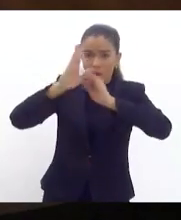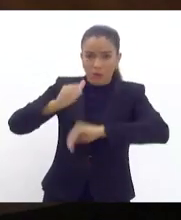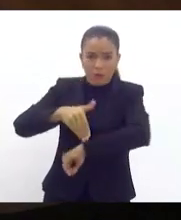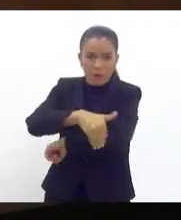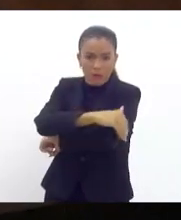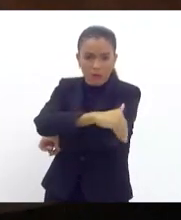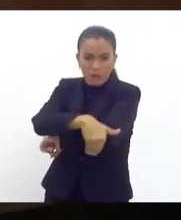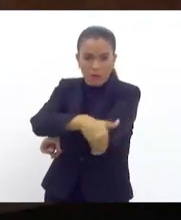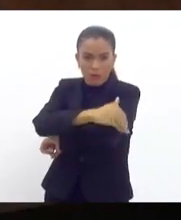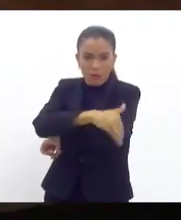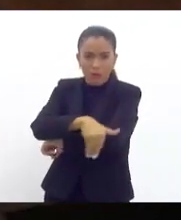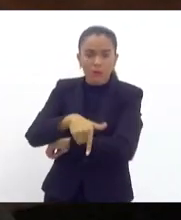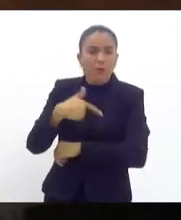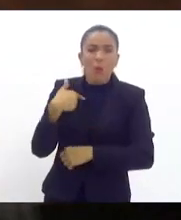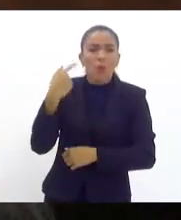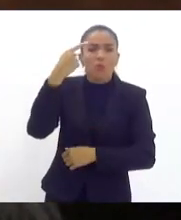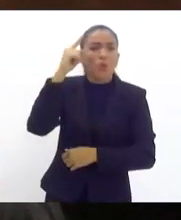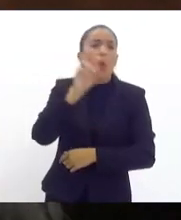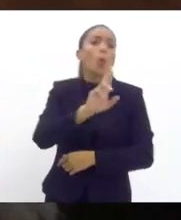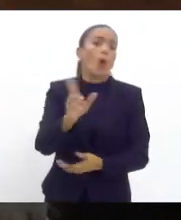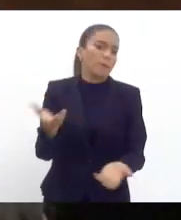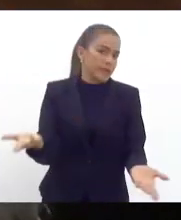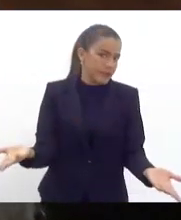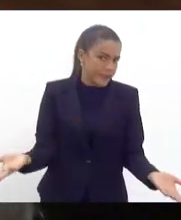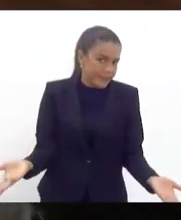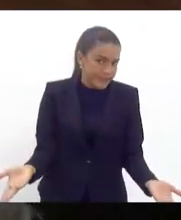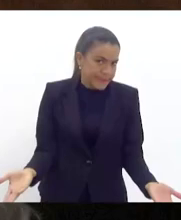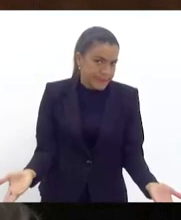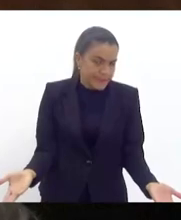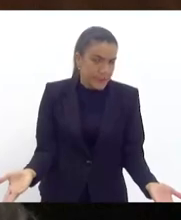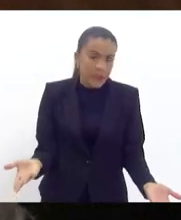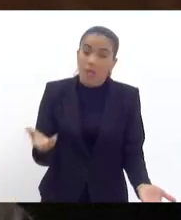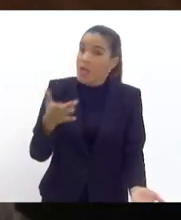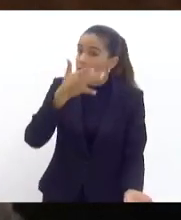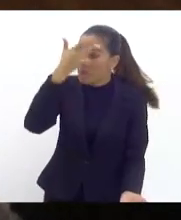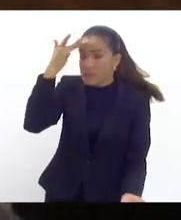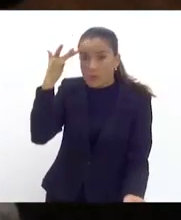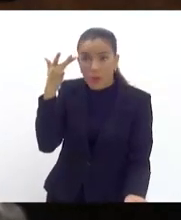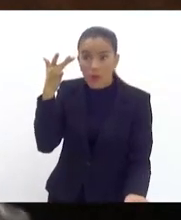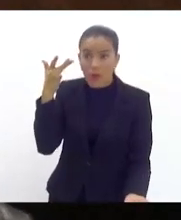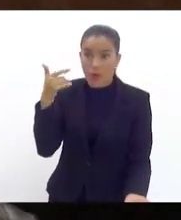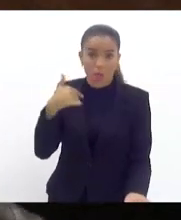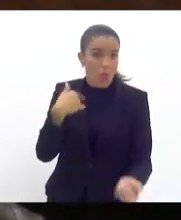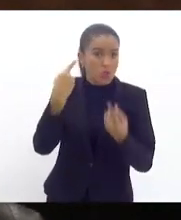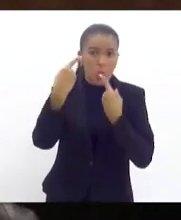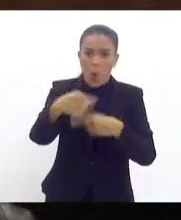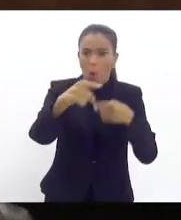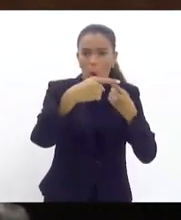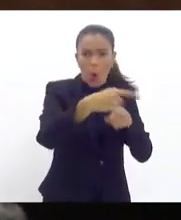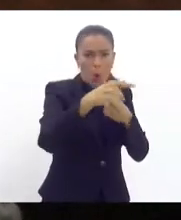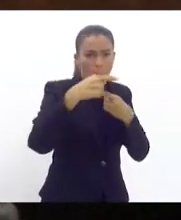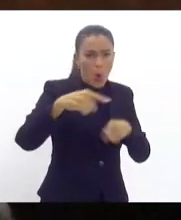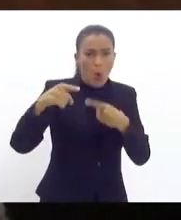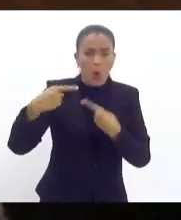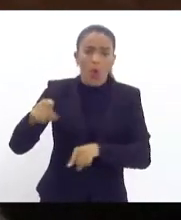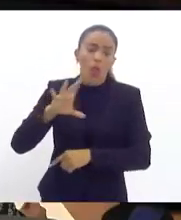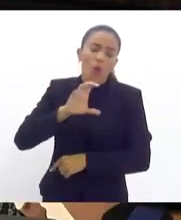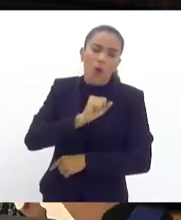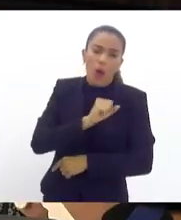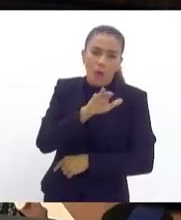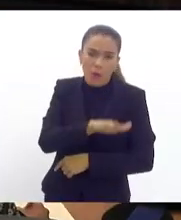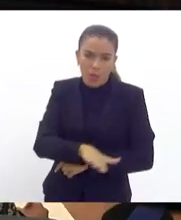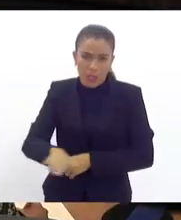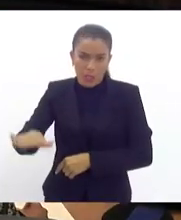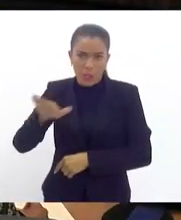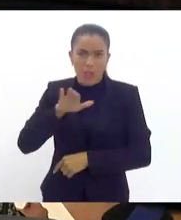que tá virando ali não sei nem o que é o nome tá gente eu não sou contra ninguém eu adoro criança pode